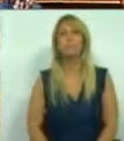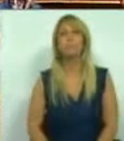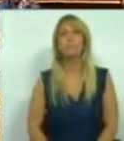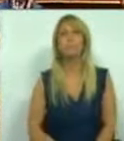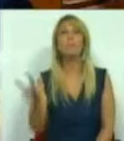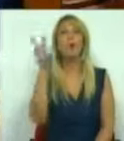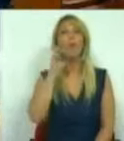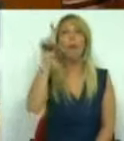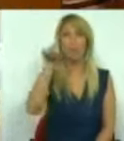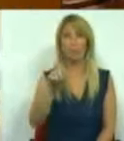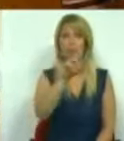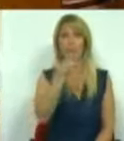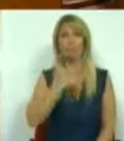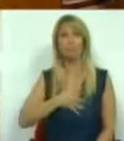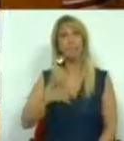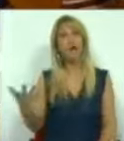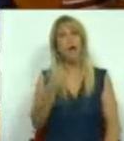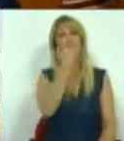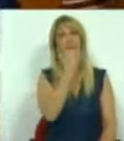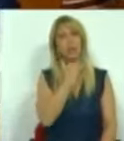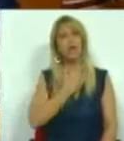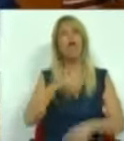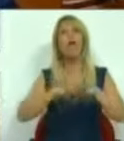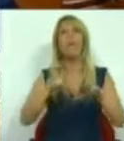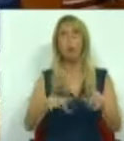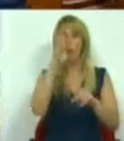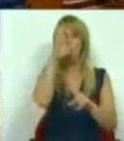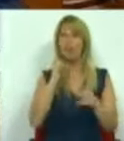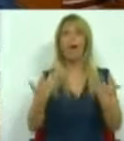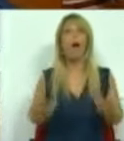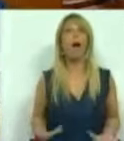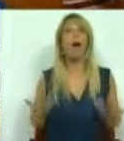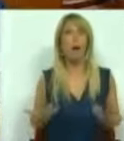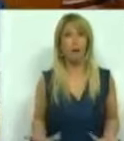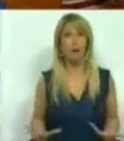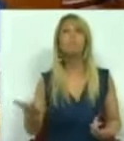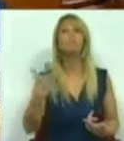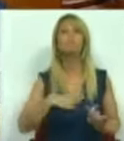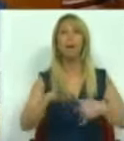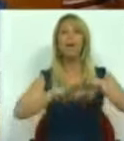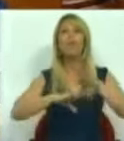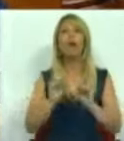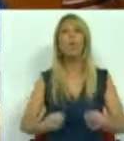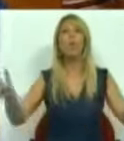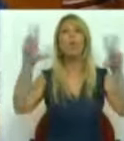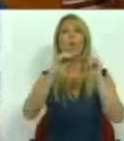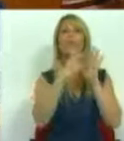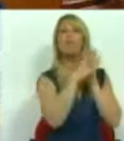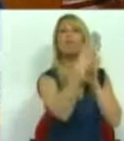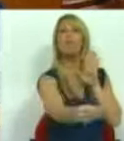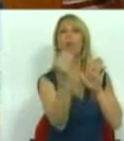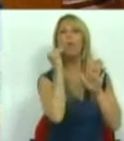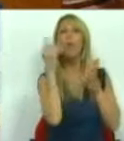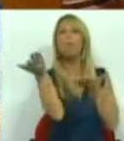A ouvi-los ainda manifestarem a sua satisfação pelo facto deste Governo pretender estabelecer um novo paradigma de